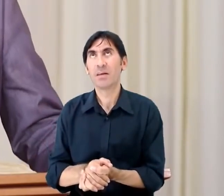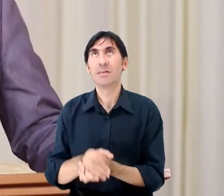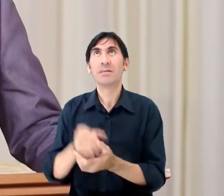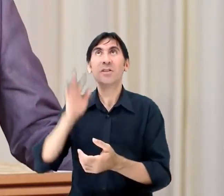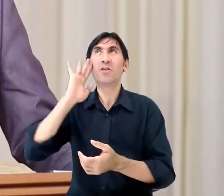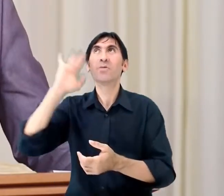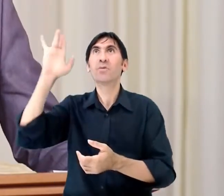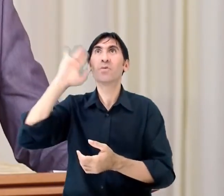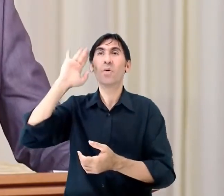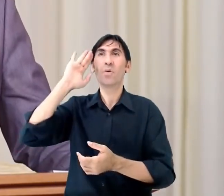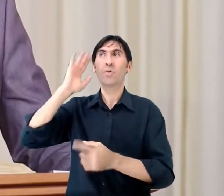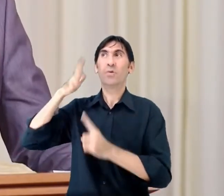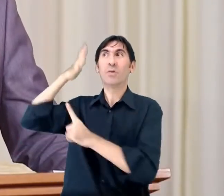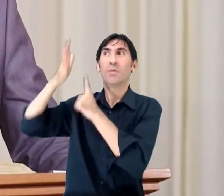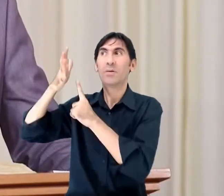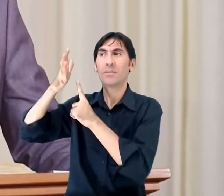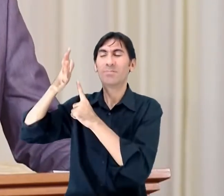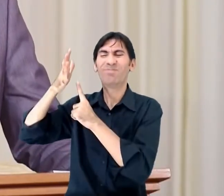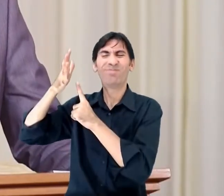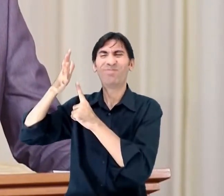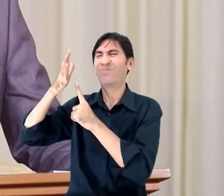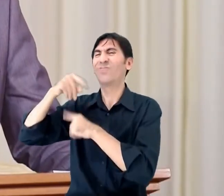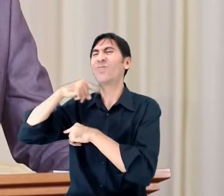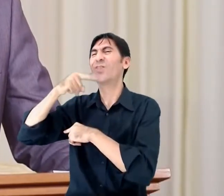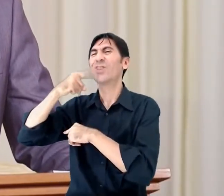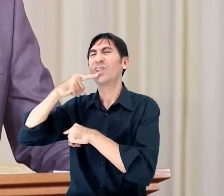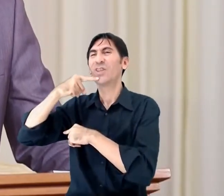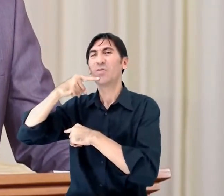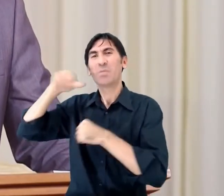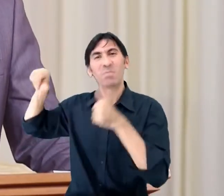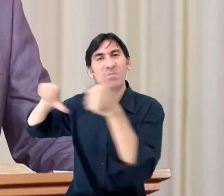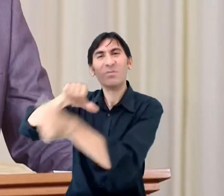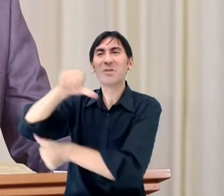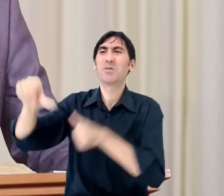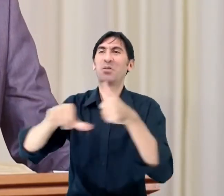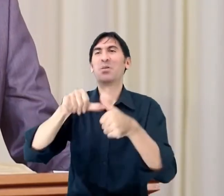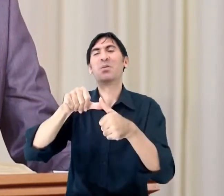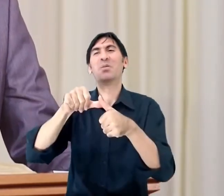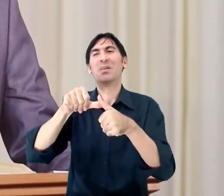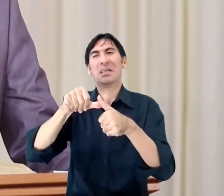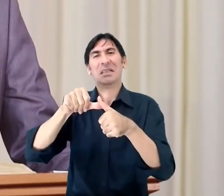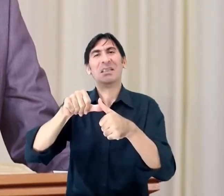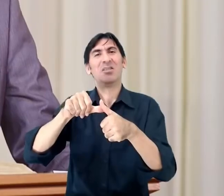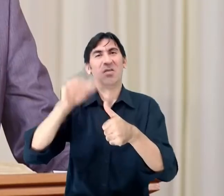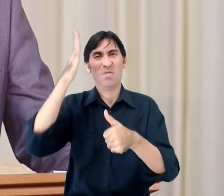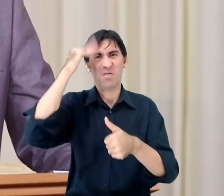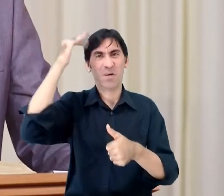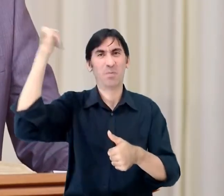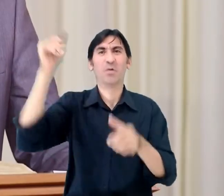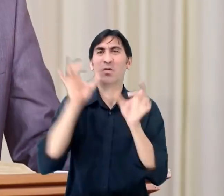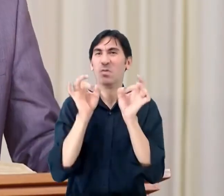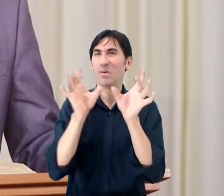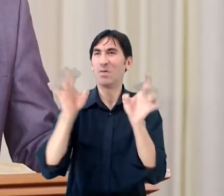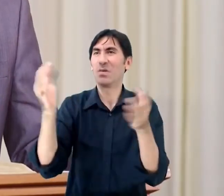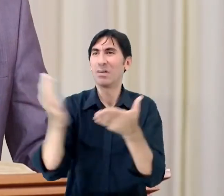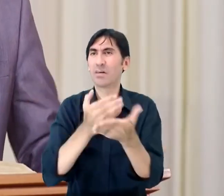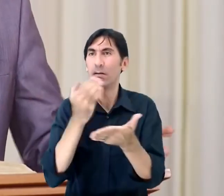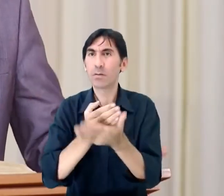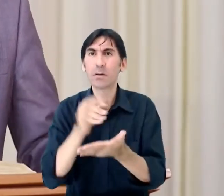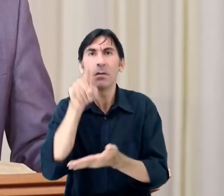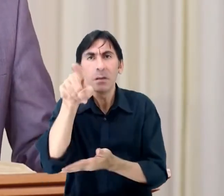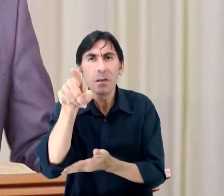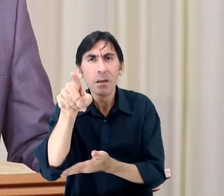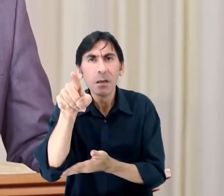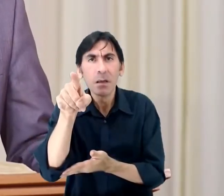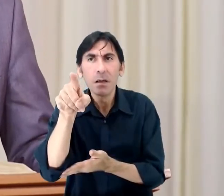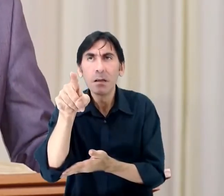tornou-se um grande colportor. De repente, nessa noite, você está desejoso, desejosa de ser um